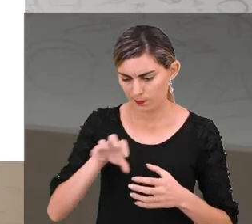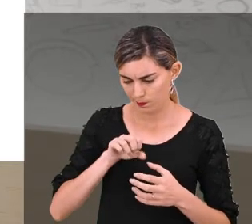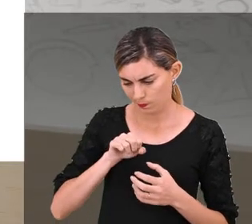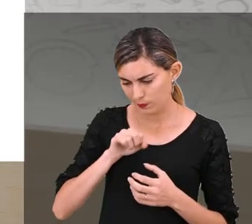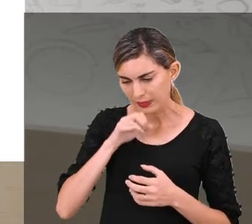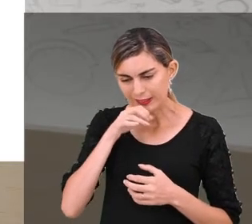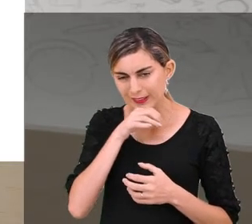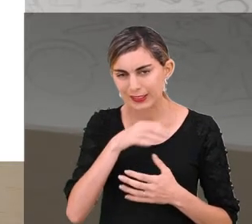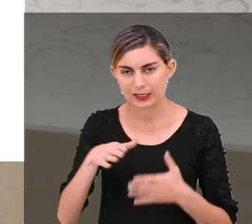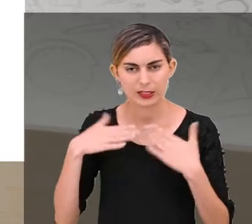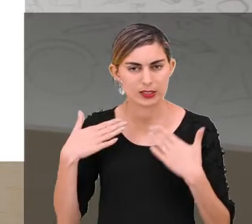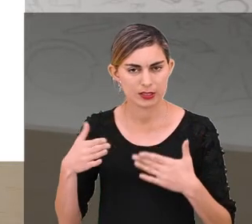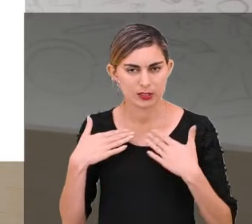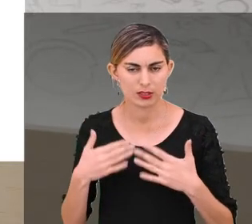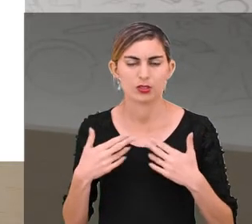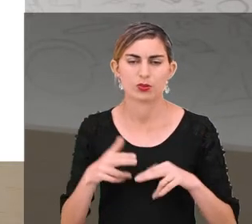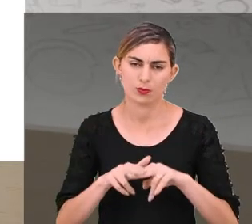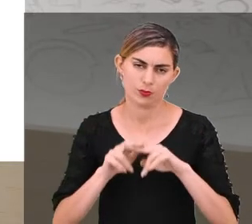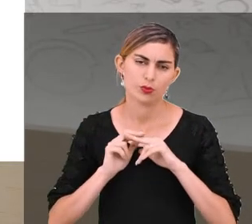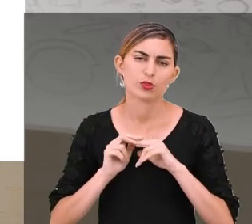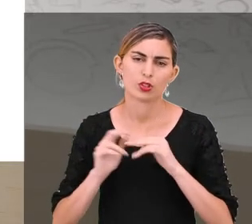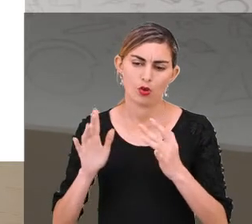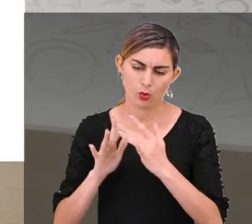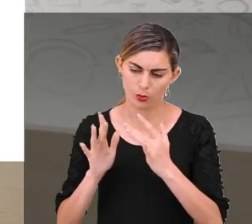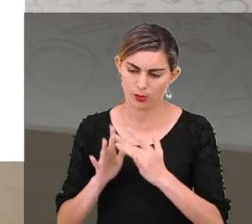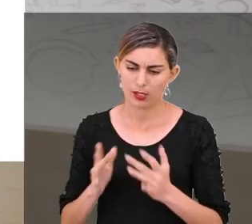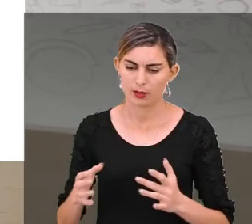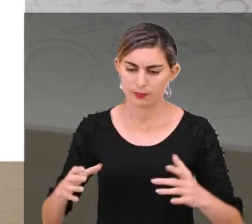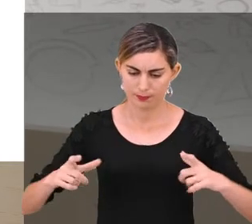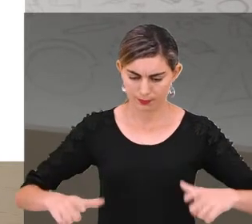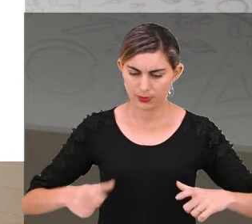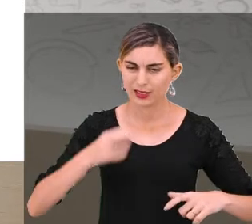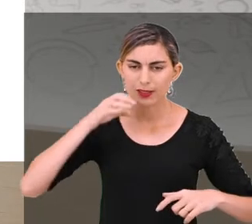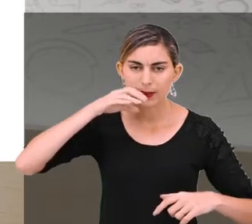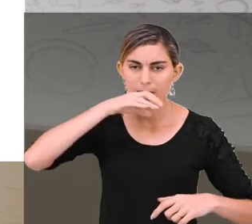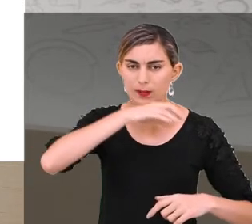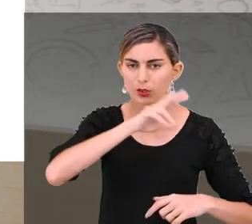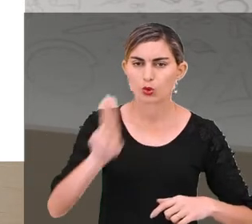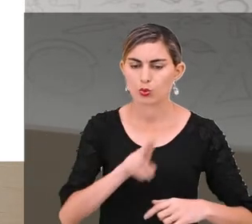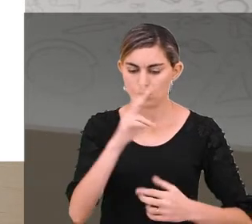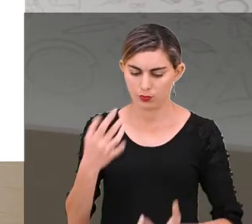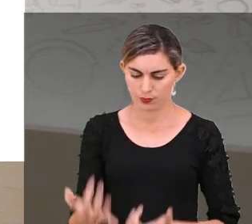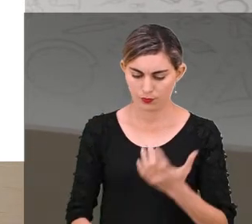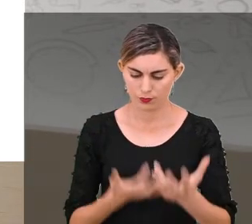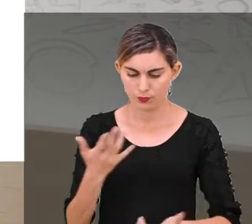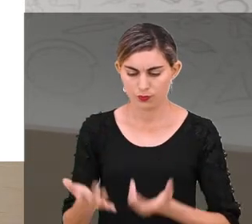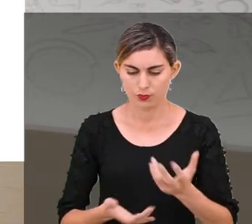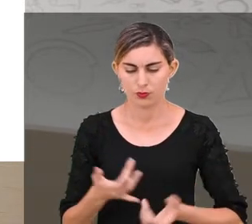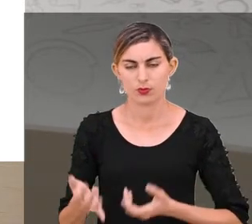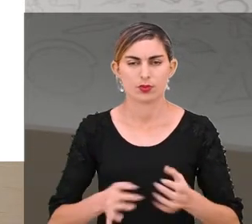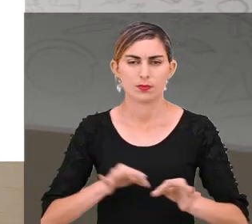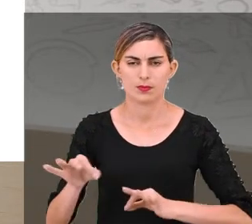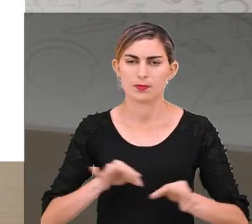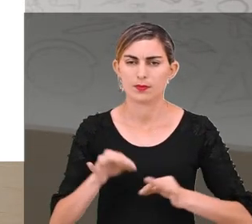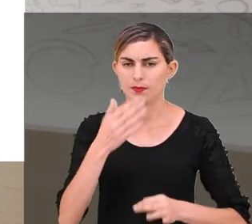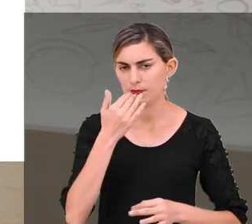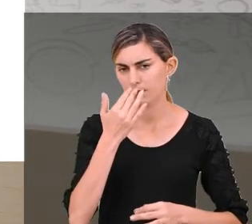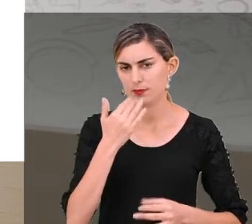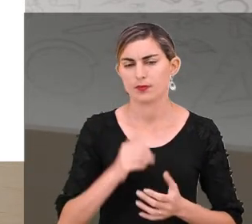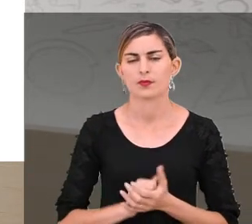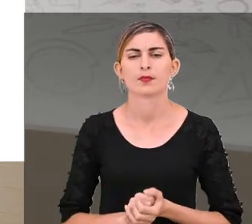fator de risco, ele pode estar atrelado às causas com o contato de panelas quentes e o uso de fogão durante o preparo